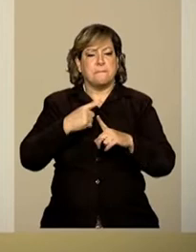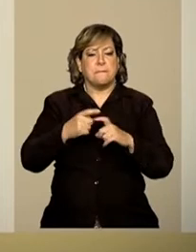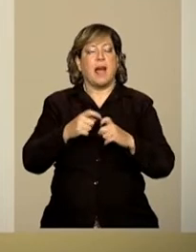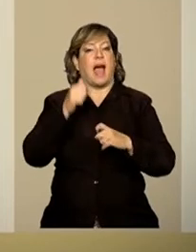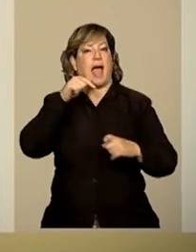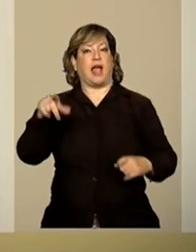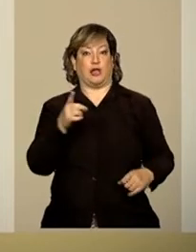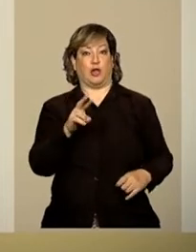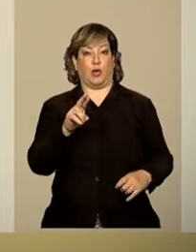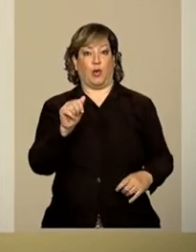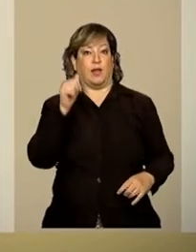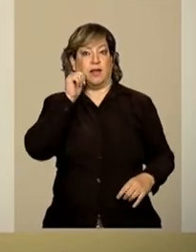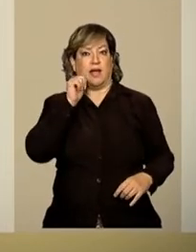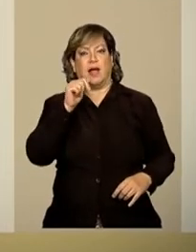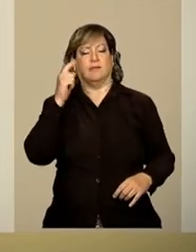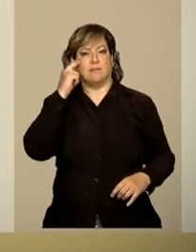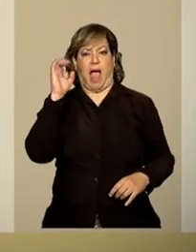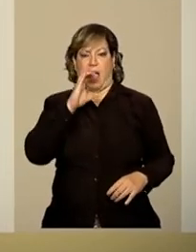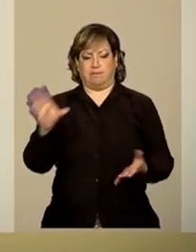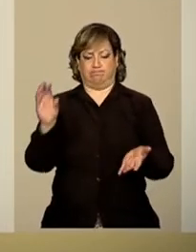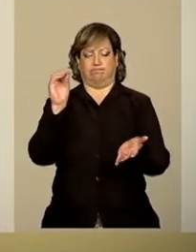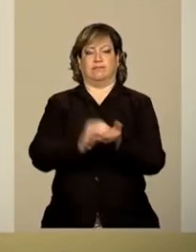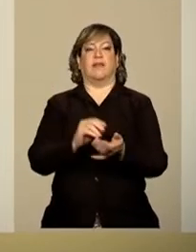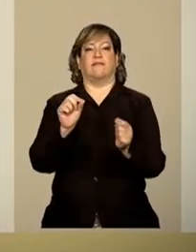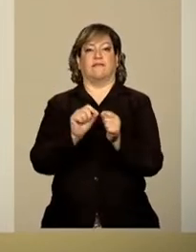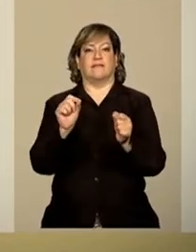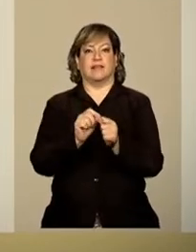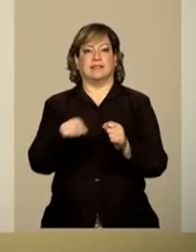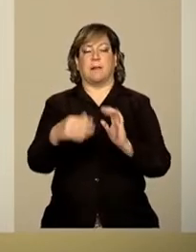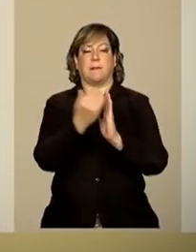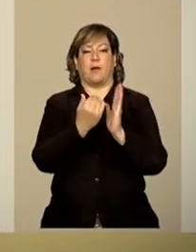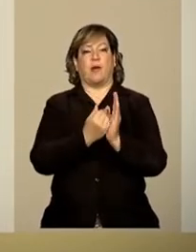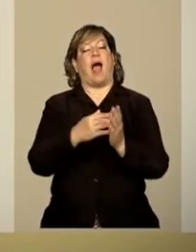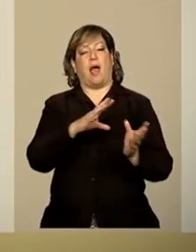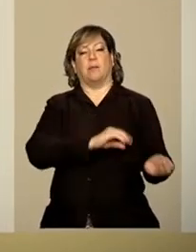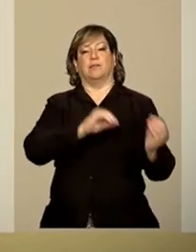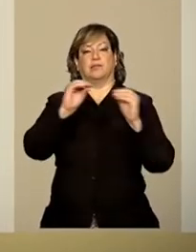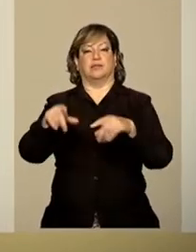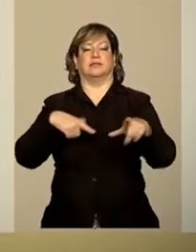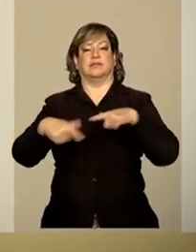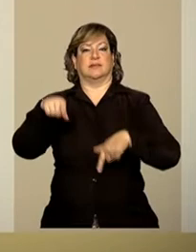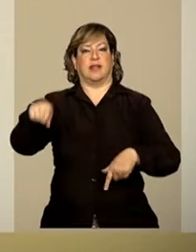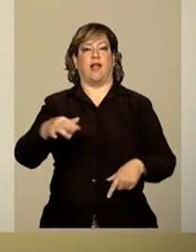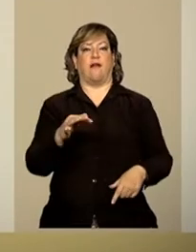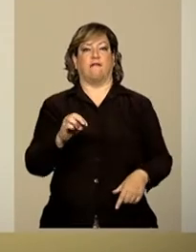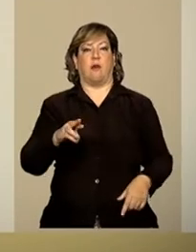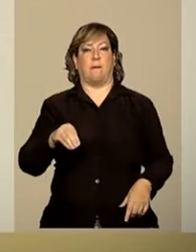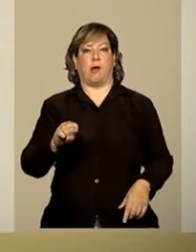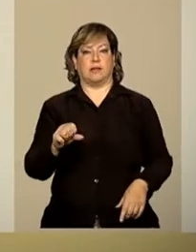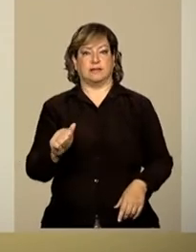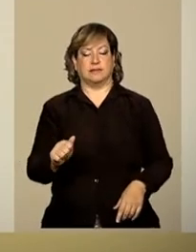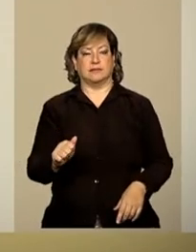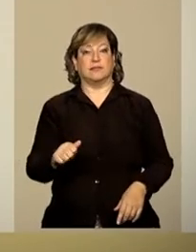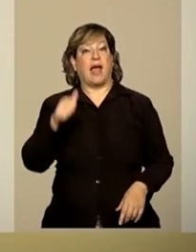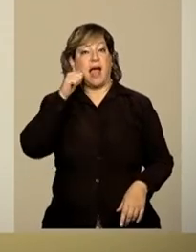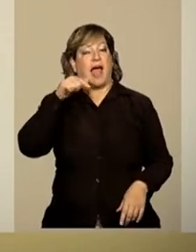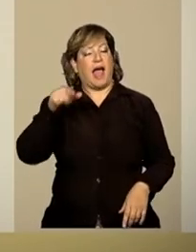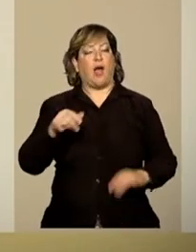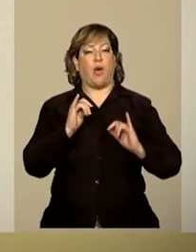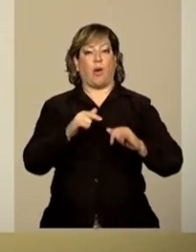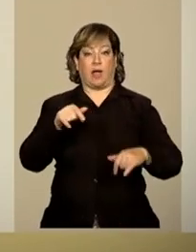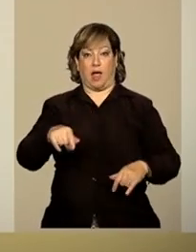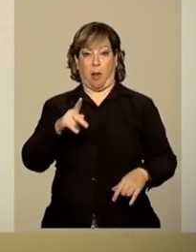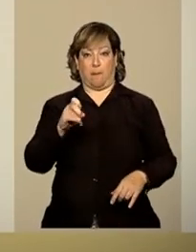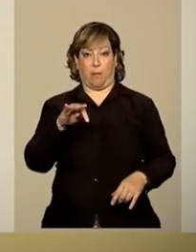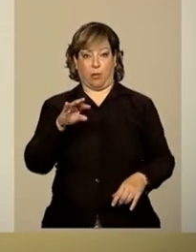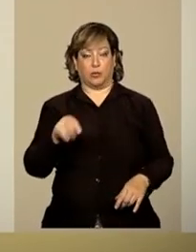doutora a Fabíola não perdeu o tempo fez a inscrição no programa e foi para Formosa ela contou para gente Luciano que o